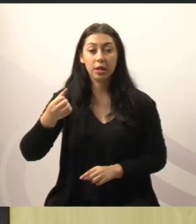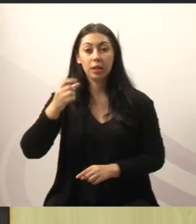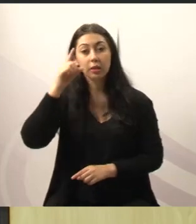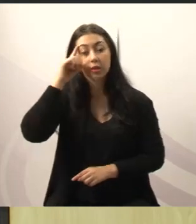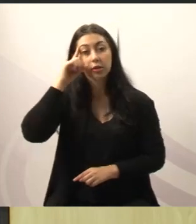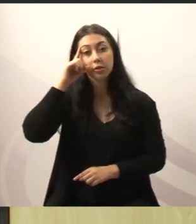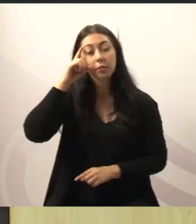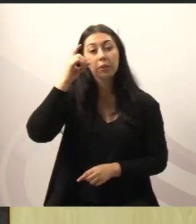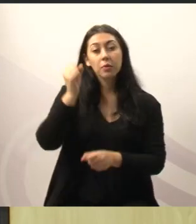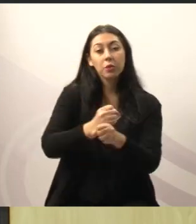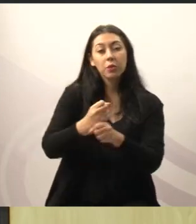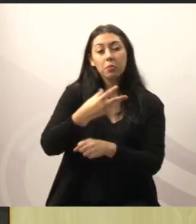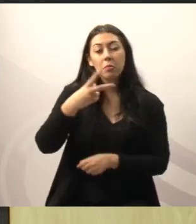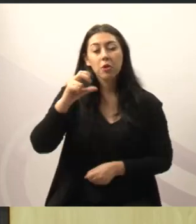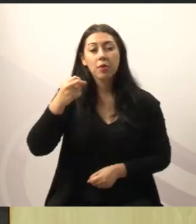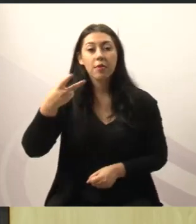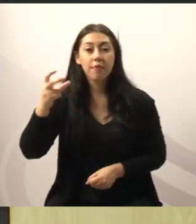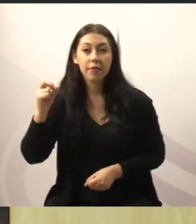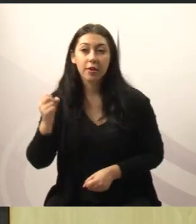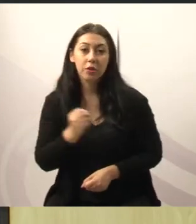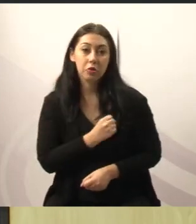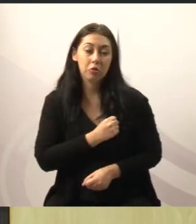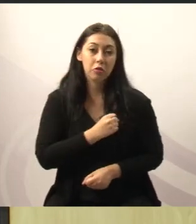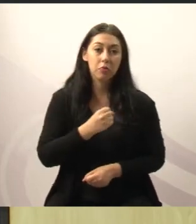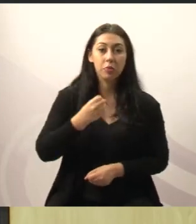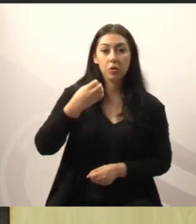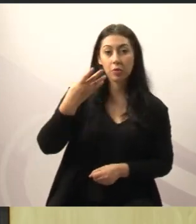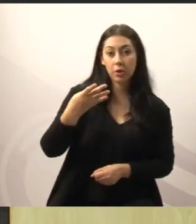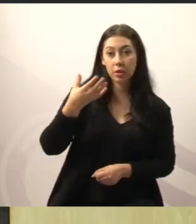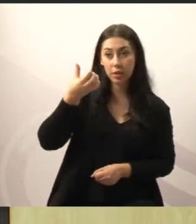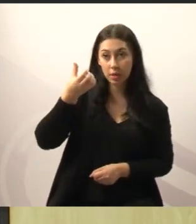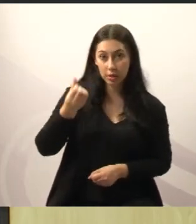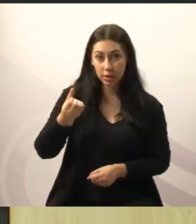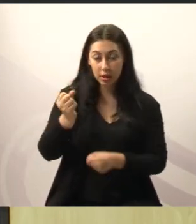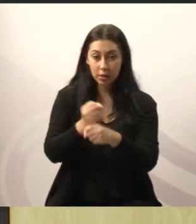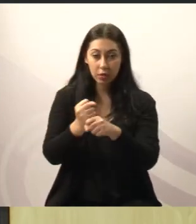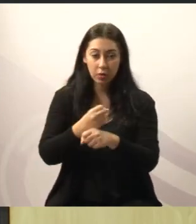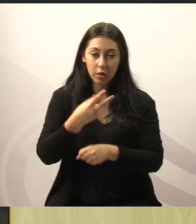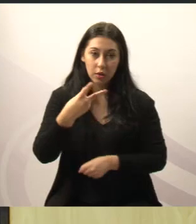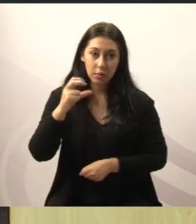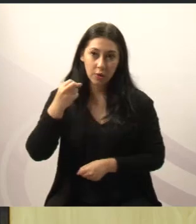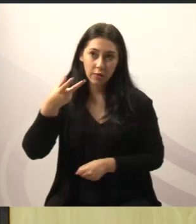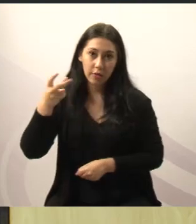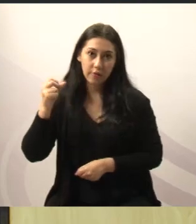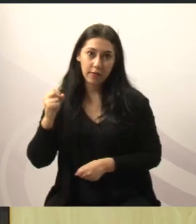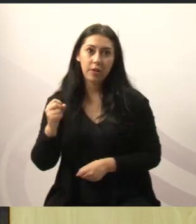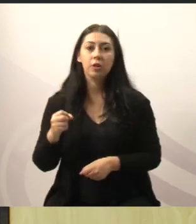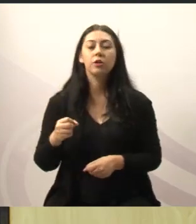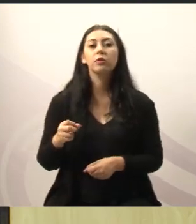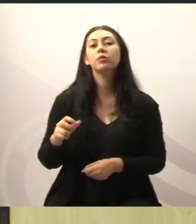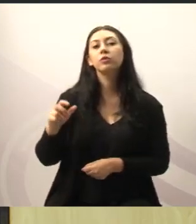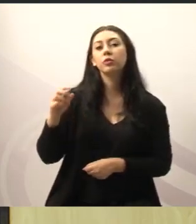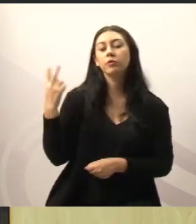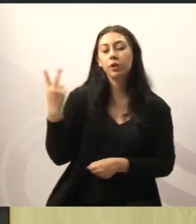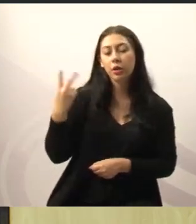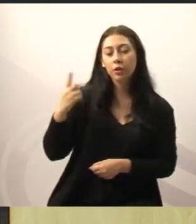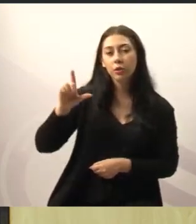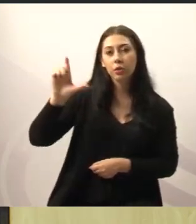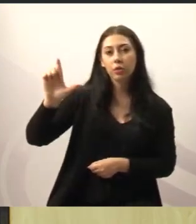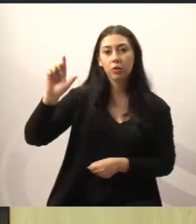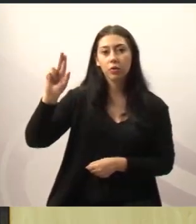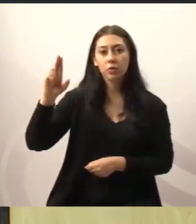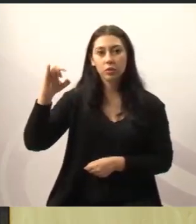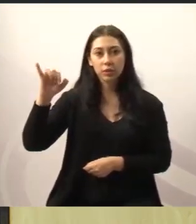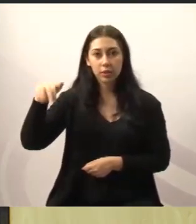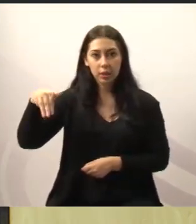do pedido de informações número 46/2020, de lavra do gabinete da vereadora Lucimar Ponciano e de manifestação